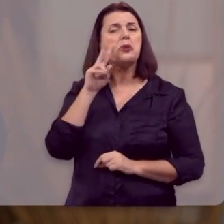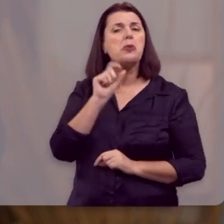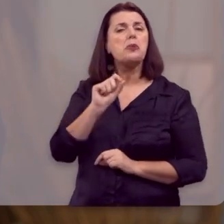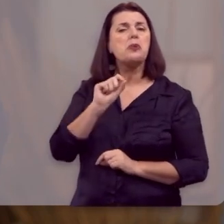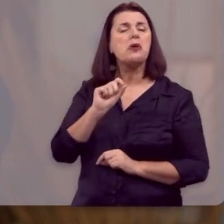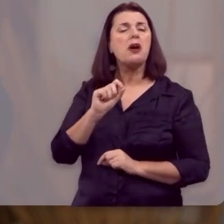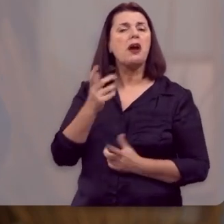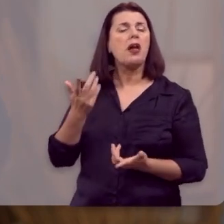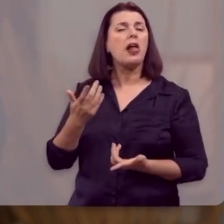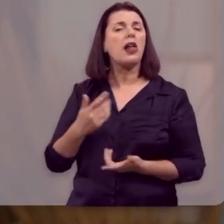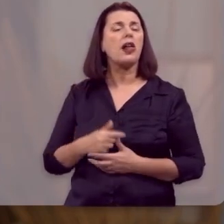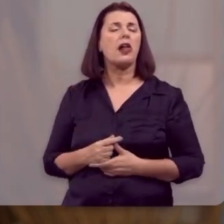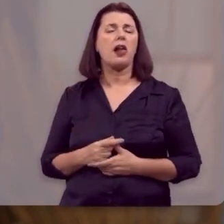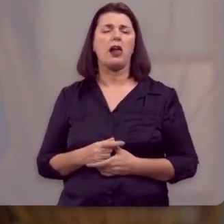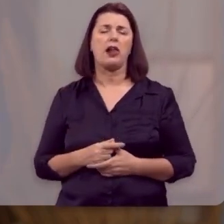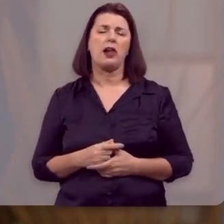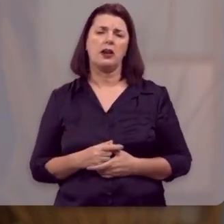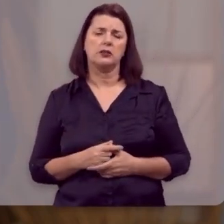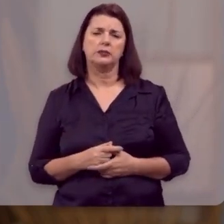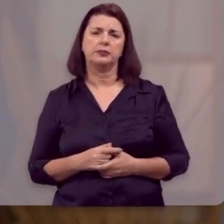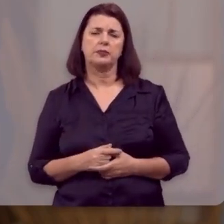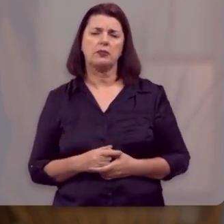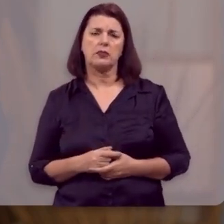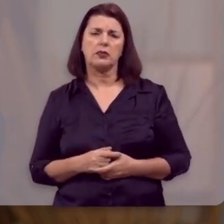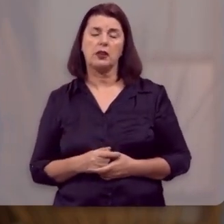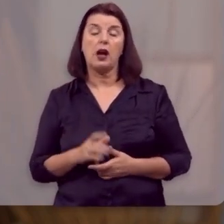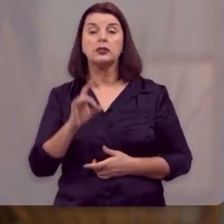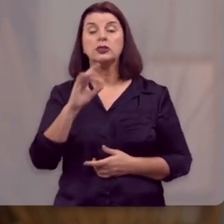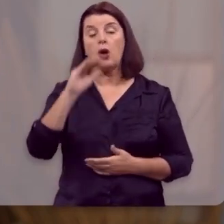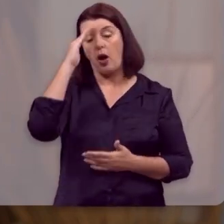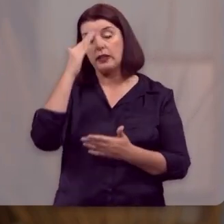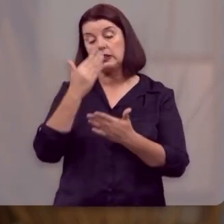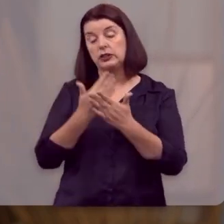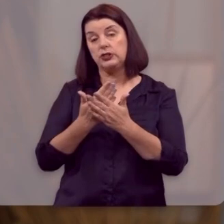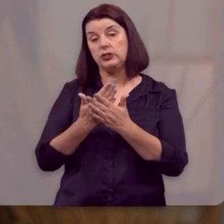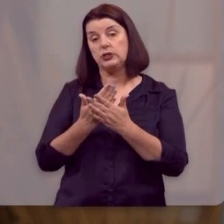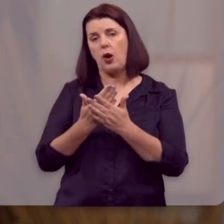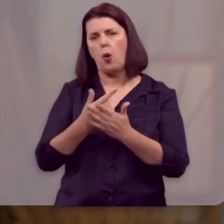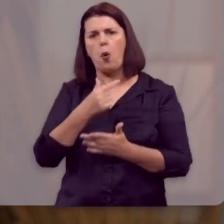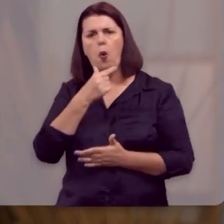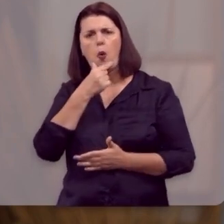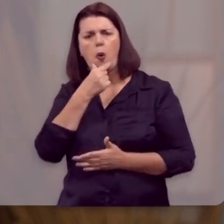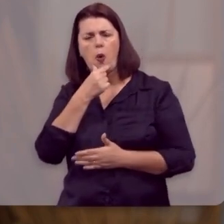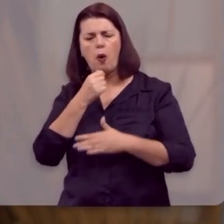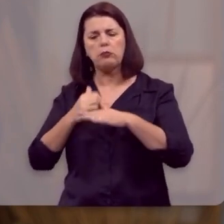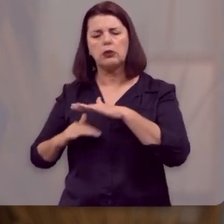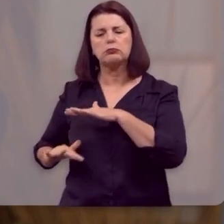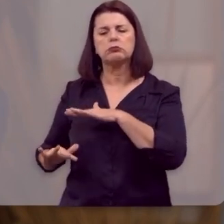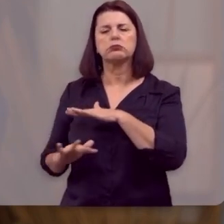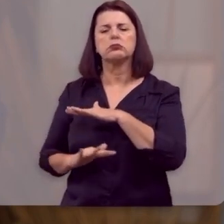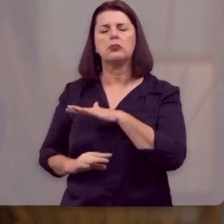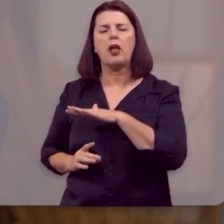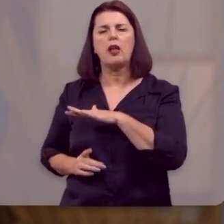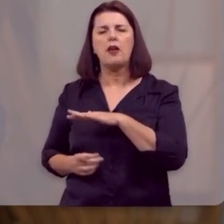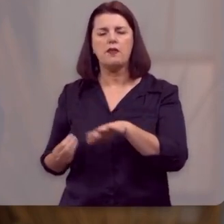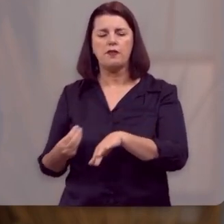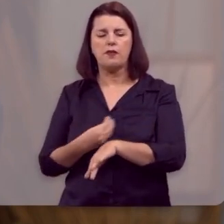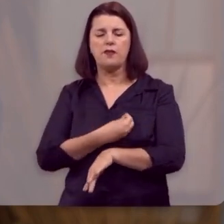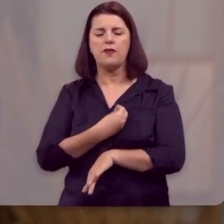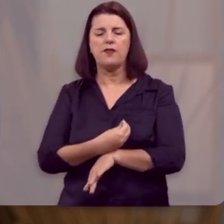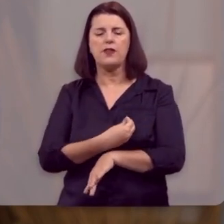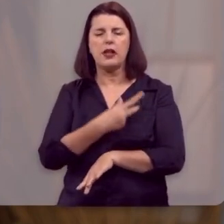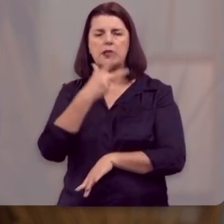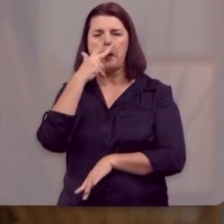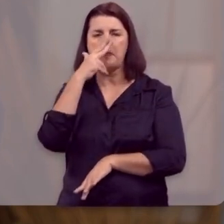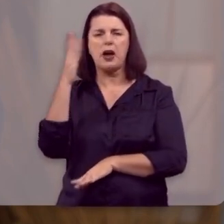eram panteístas e fatalistas. Eles acreditavam que o homem está debaixo de um destino cego